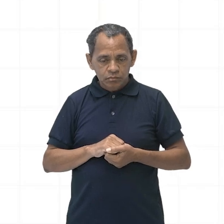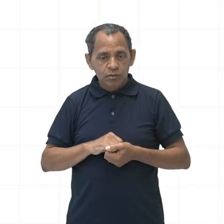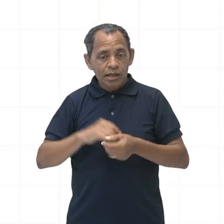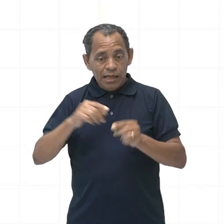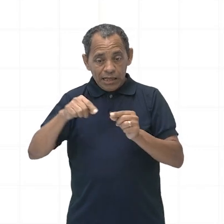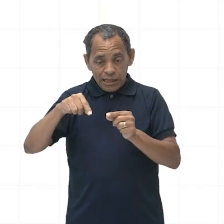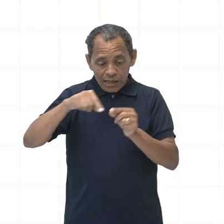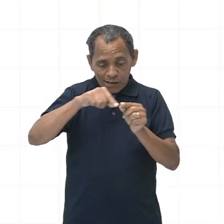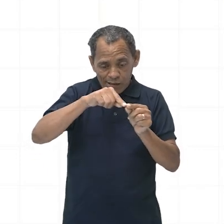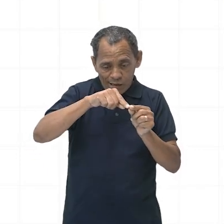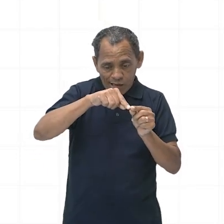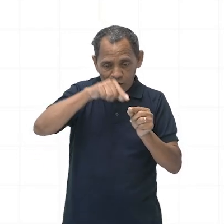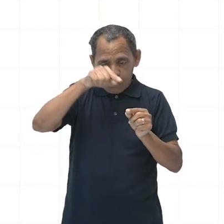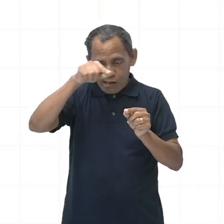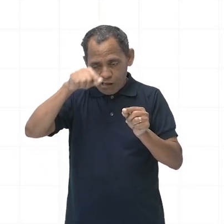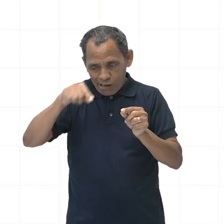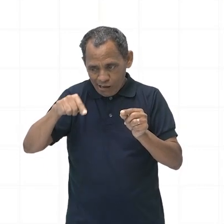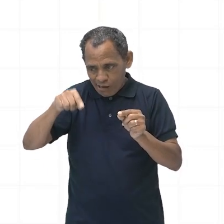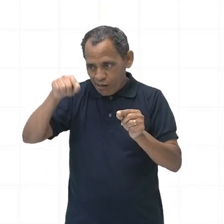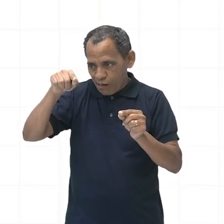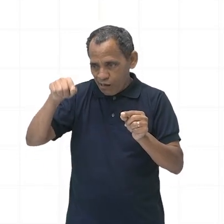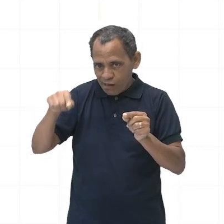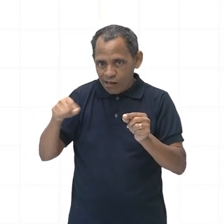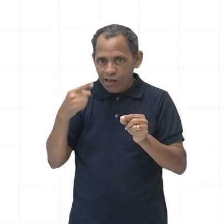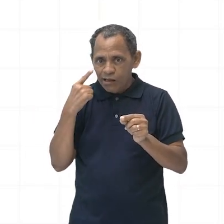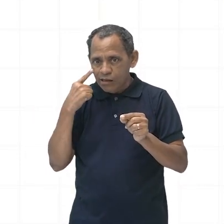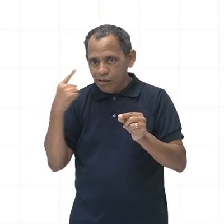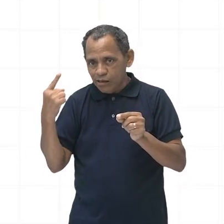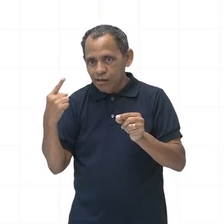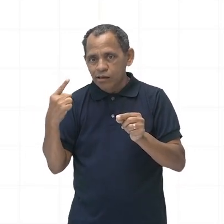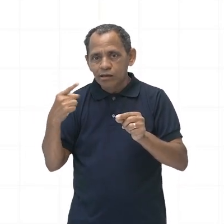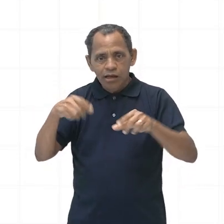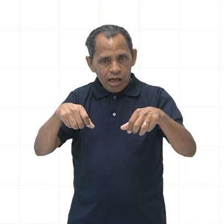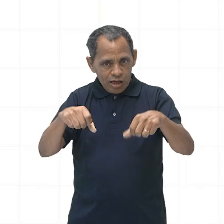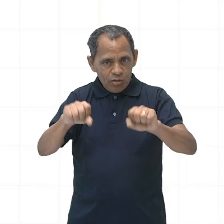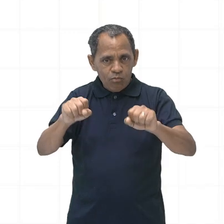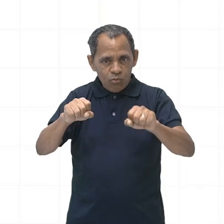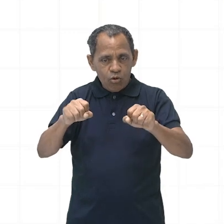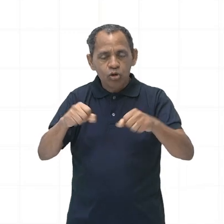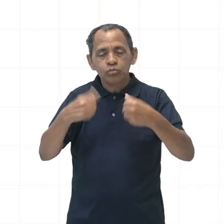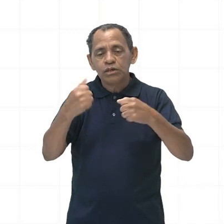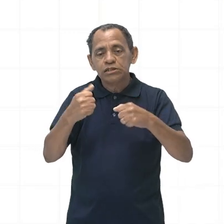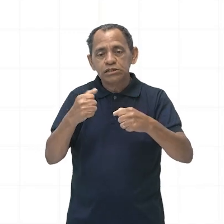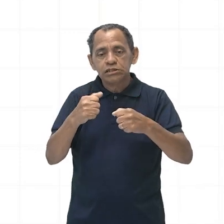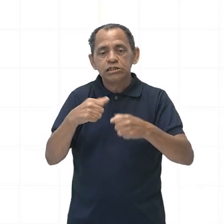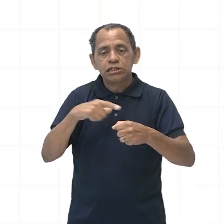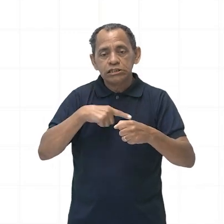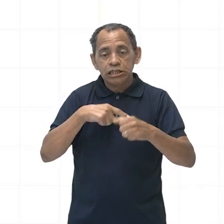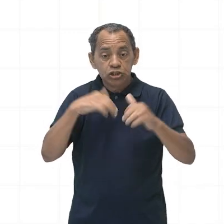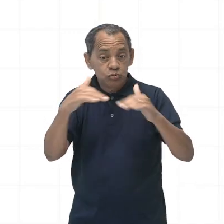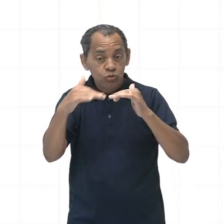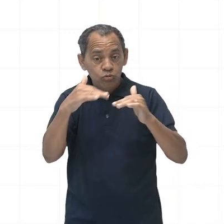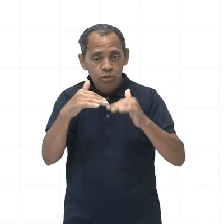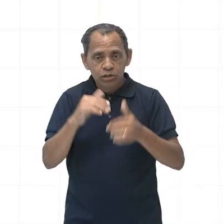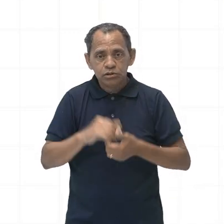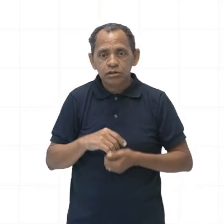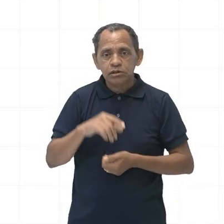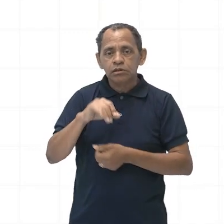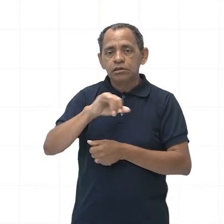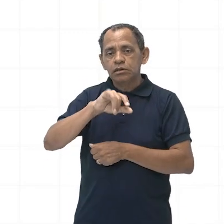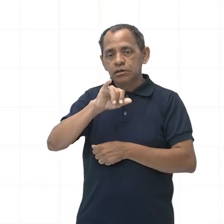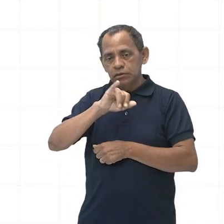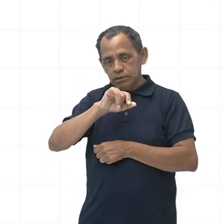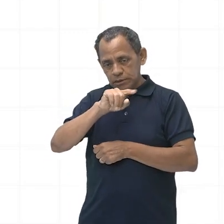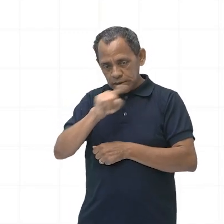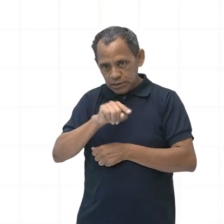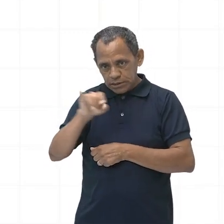zigue-zague, né? Então, aqui a moto tem que fazer esse movimento, o movimento de zigue-zague. E aí